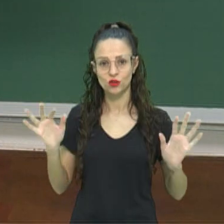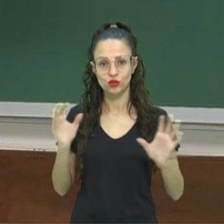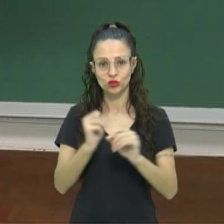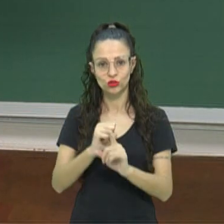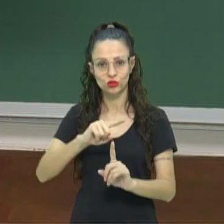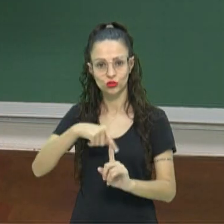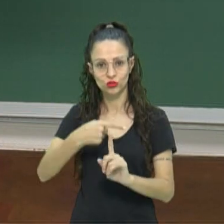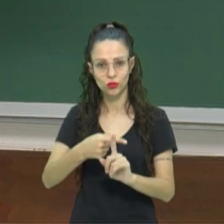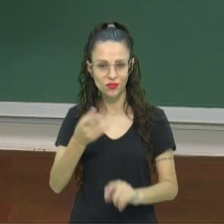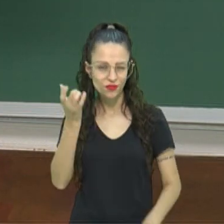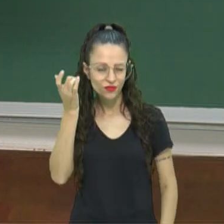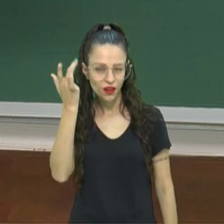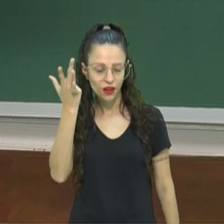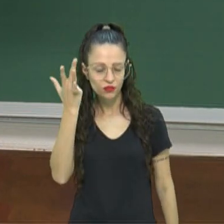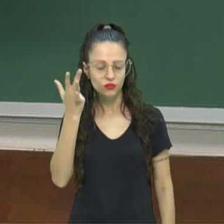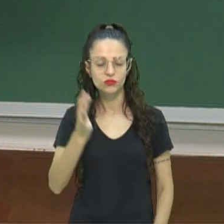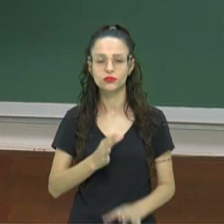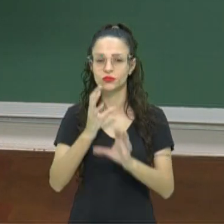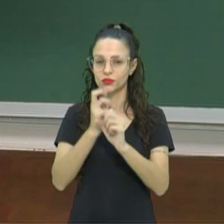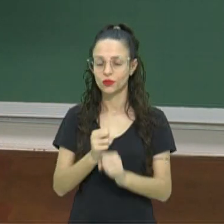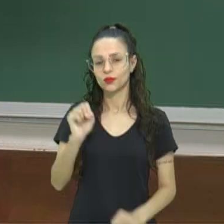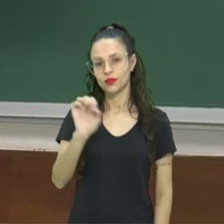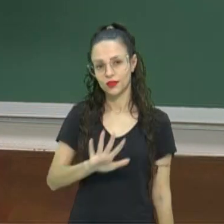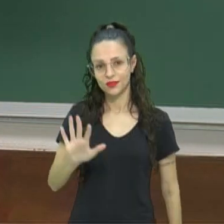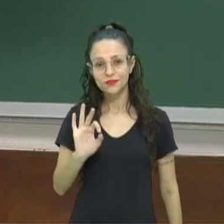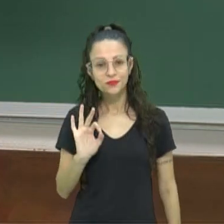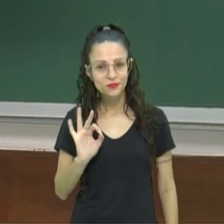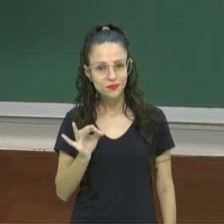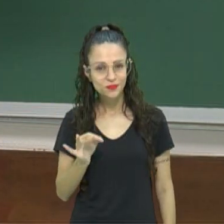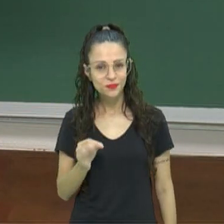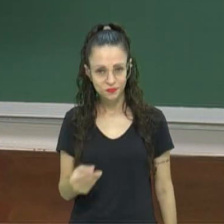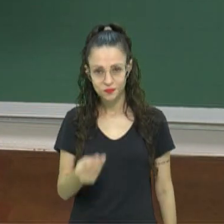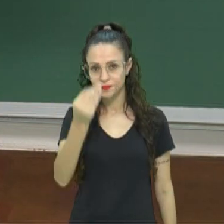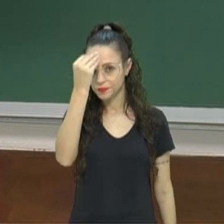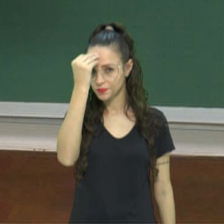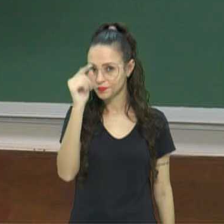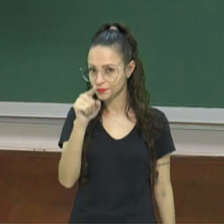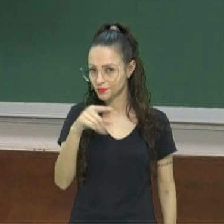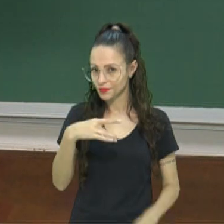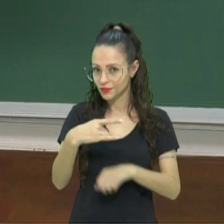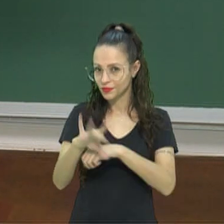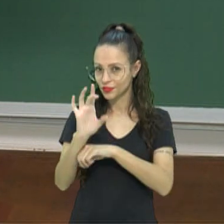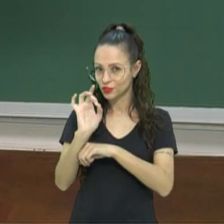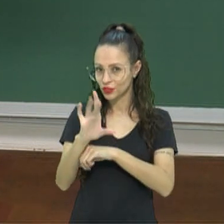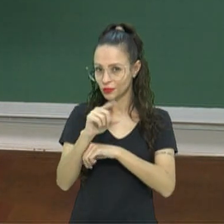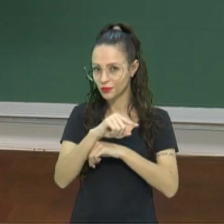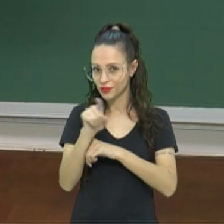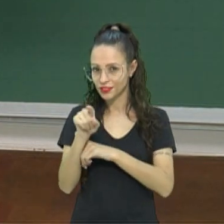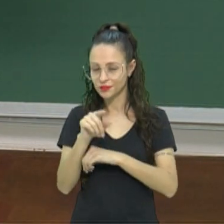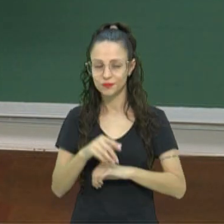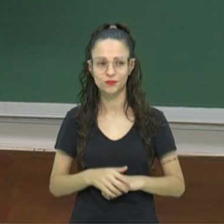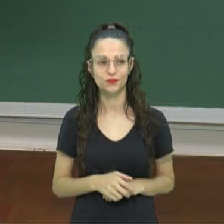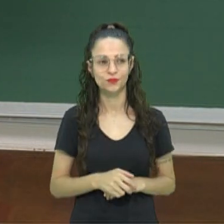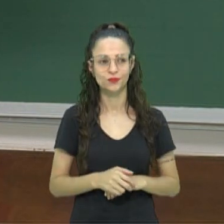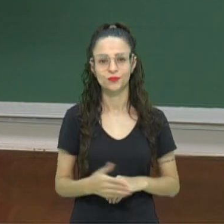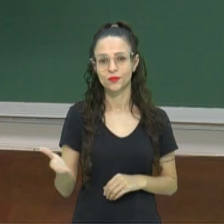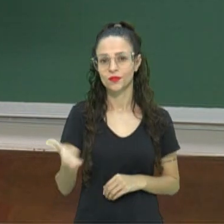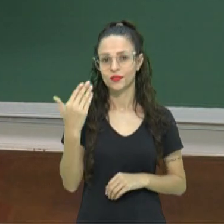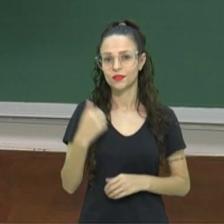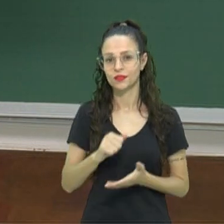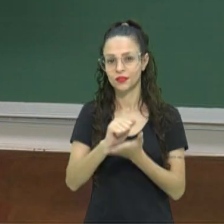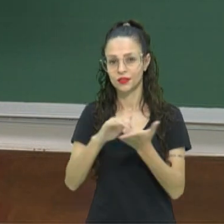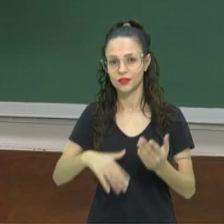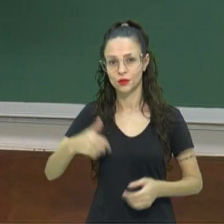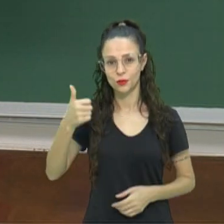fica mais fácil a ideia de calcular a área, hein? Guarda isso, ó, fica a dica da prof aí, ó. Vamos para o exercício